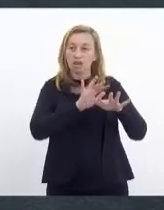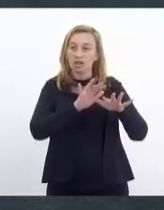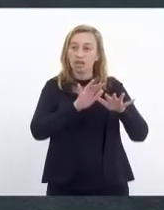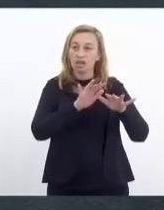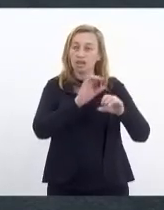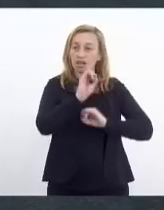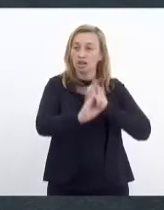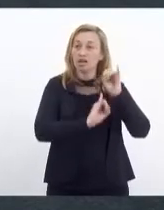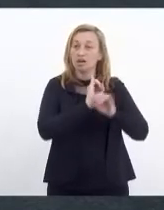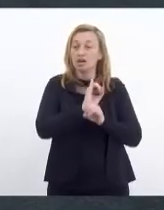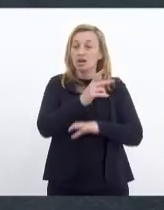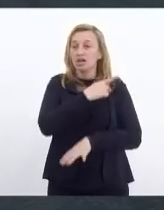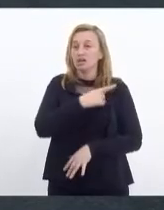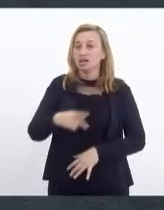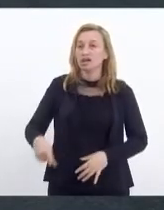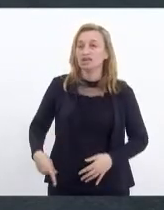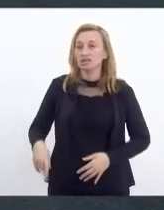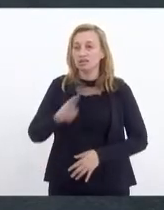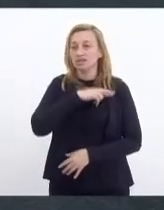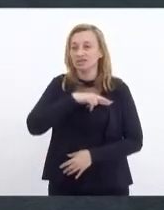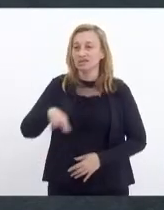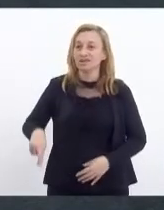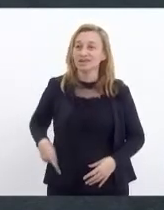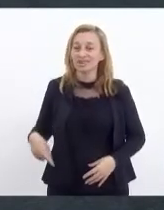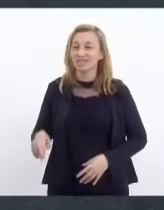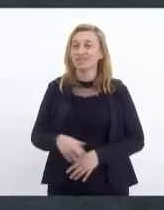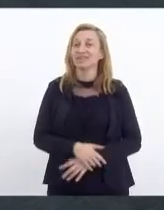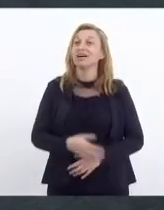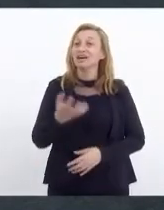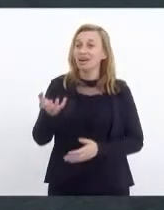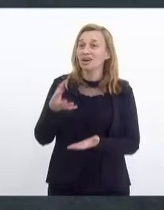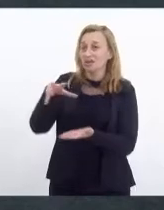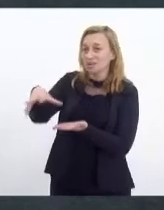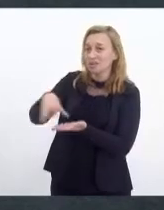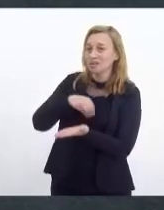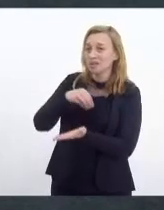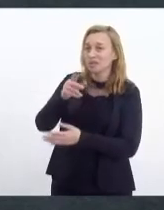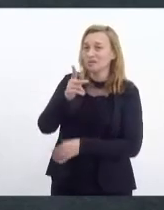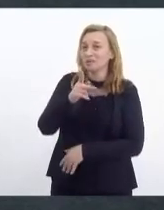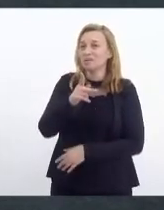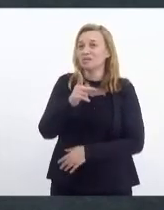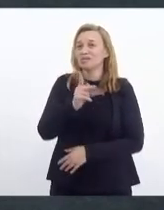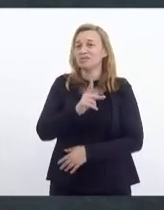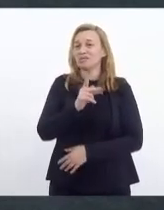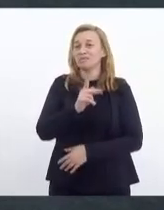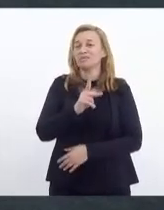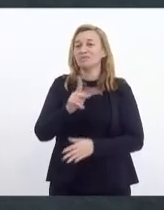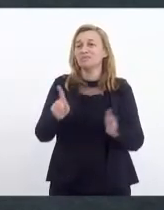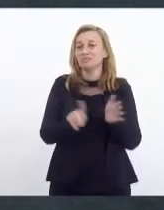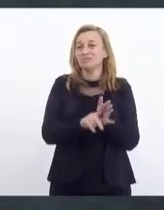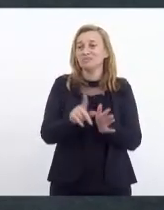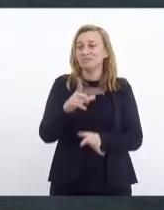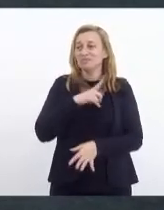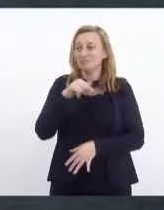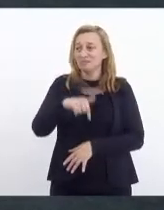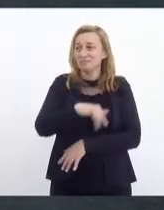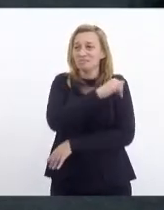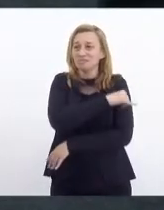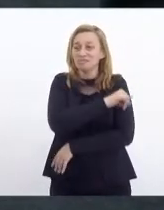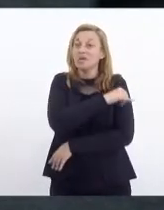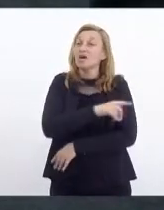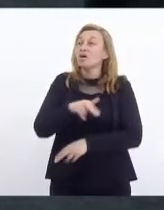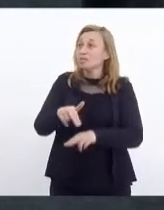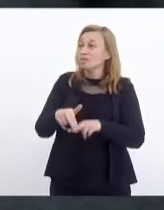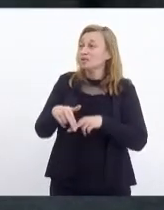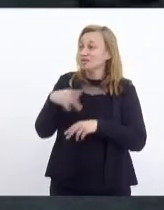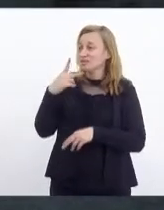o presidente da República quer copiar o projeto que tem aqui no Rio de Janeiro. Por isso que eu estou dizendo